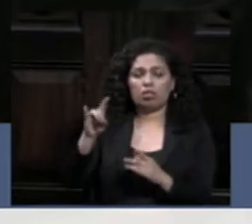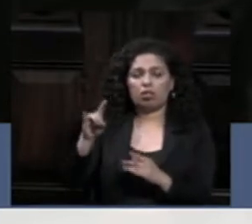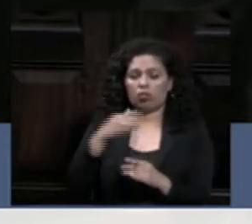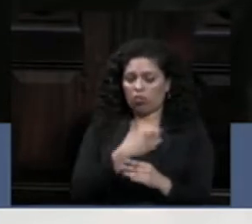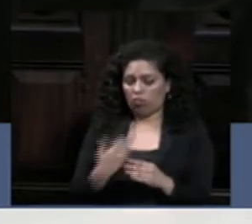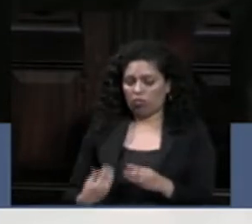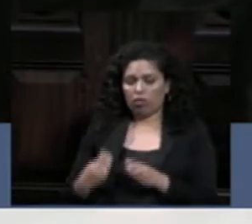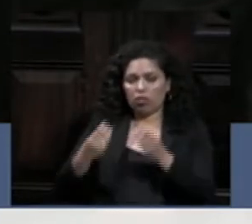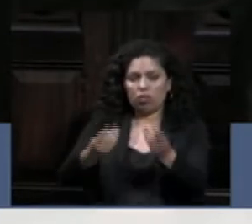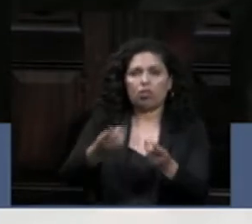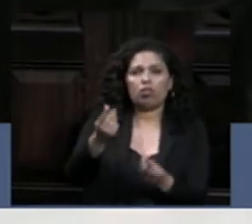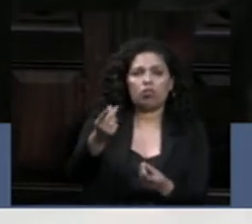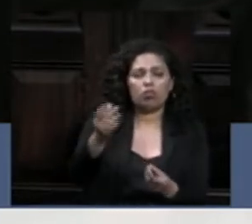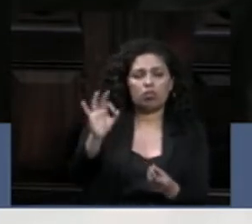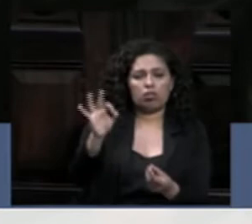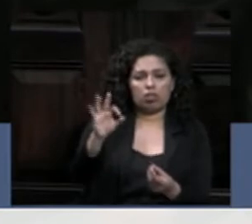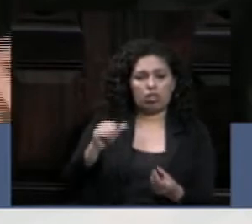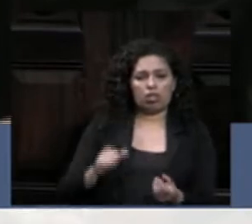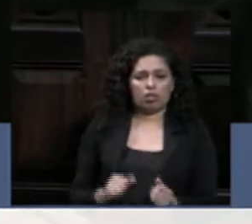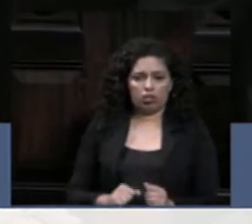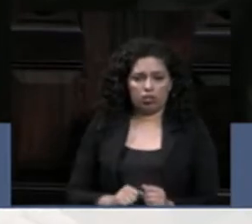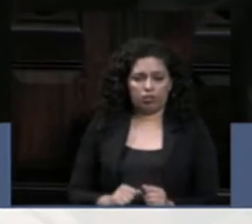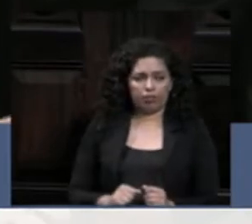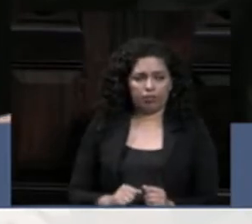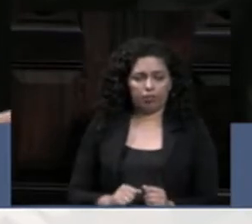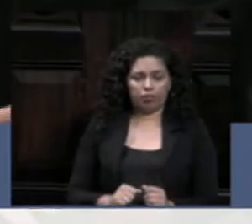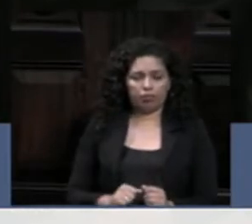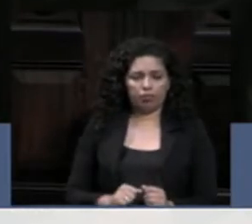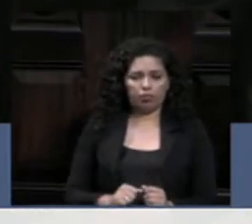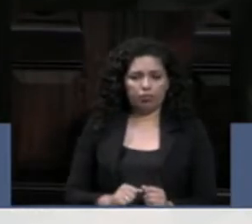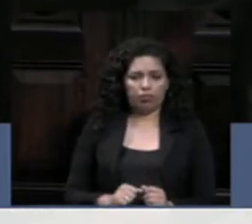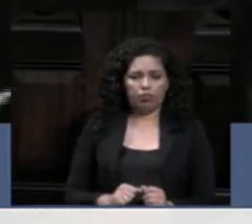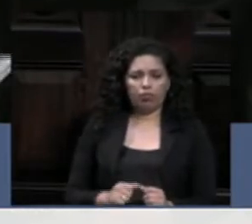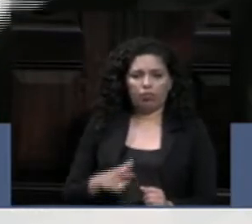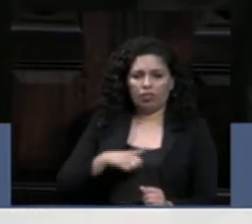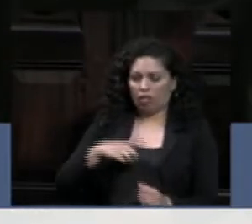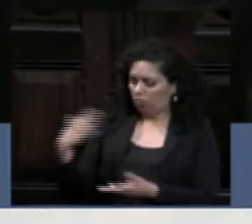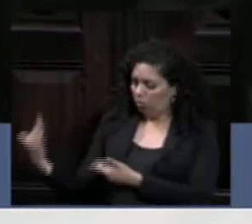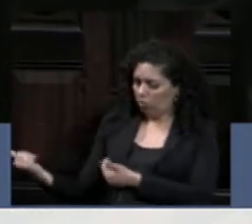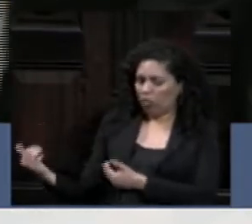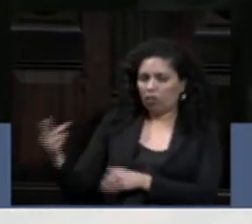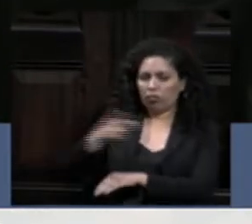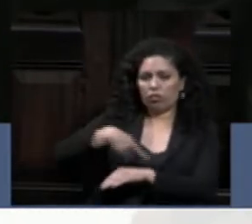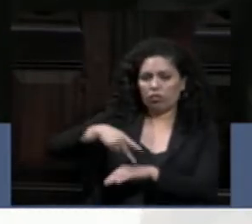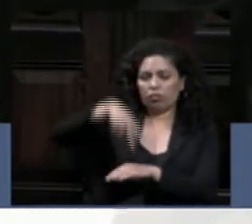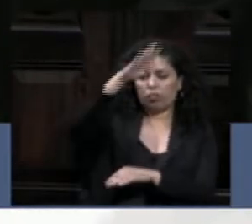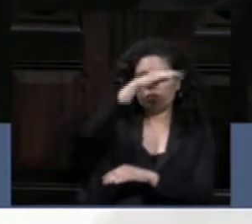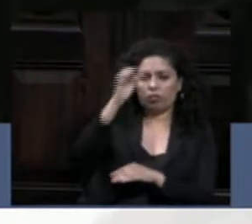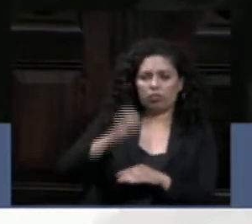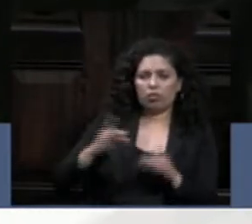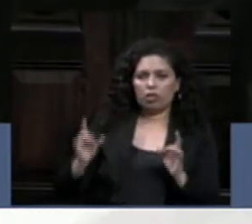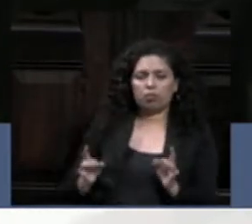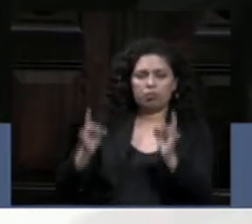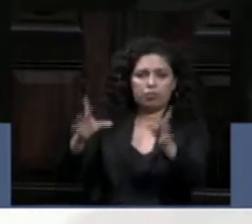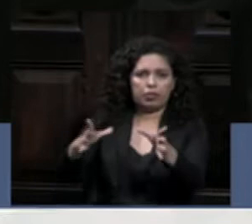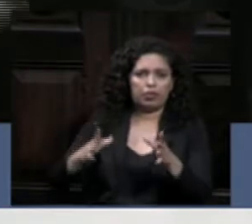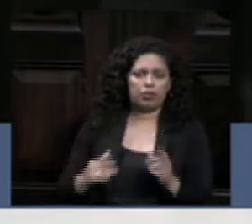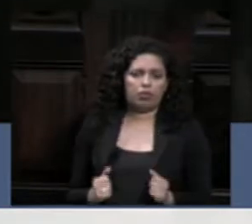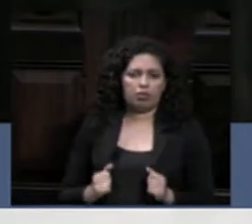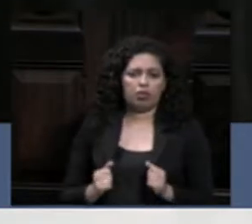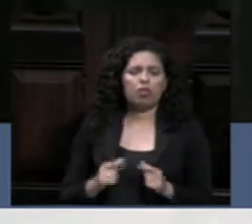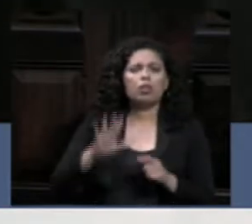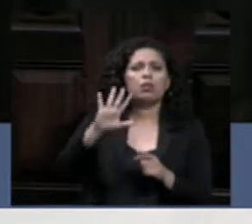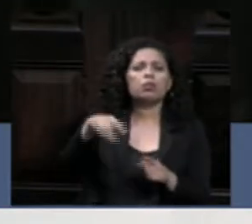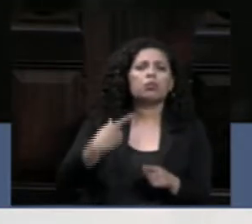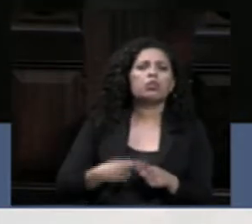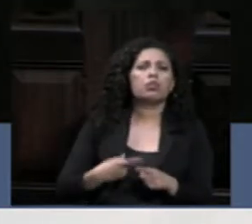Julianelli, que eu recentemente quase atropelei um jovem na Brasil, que estava nitidamente, completamente drogado. Mas por